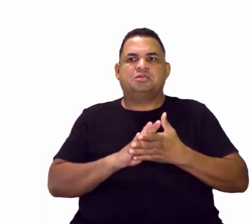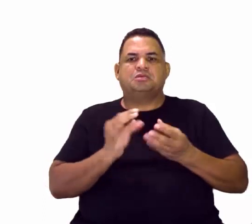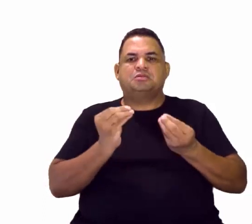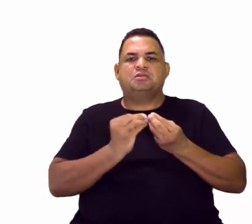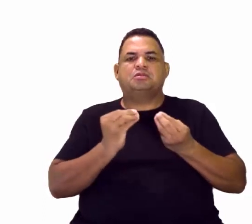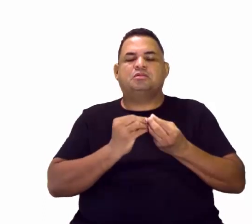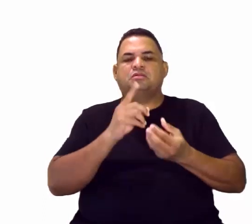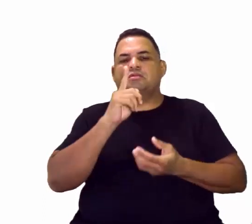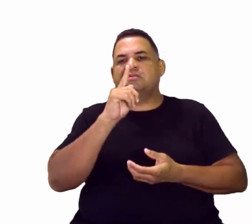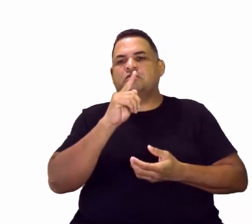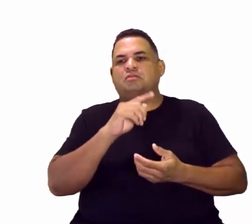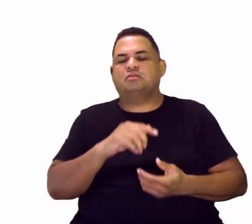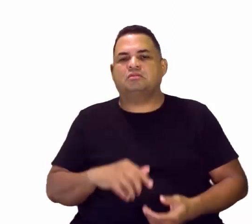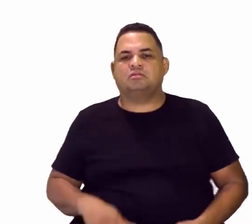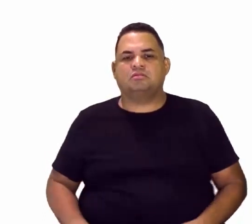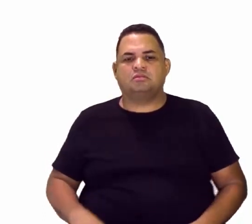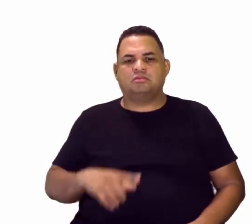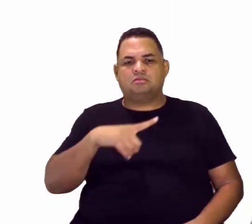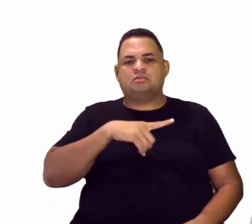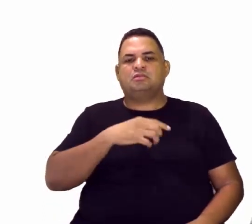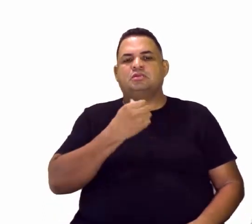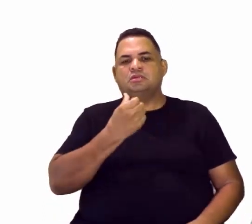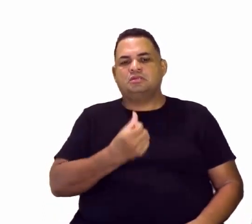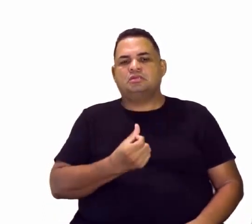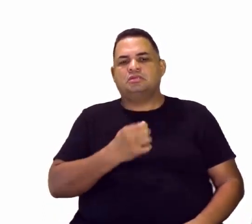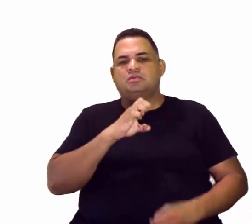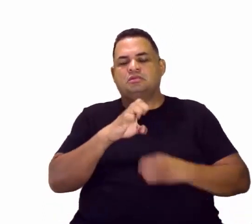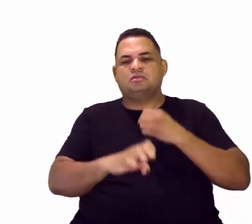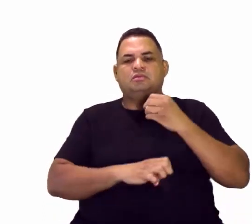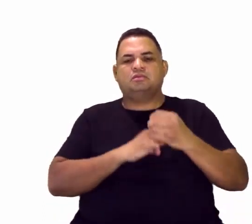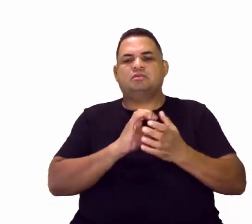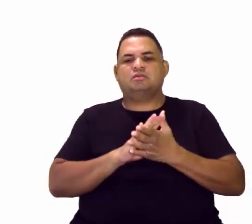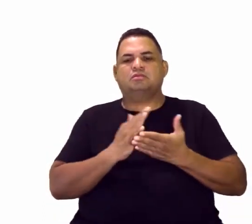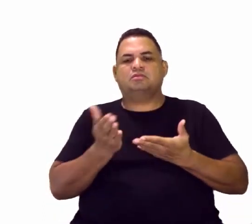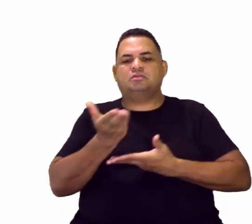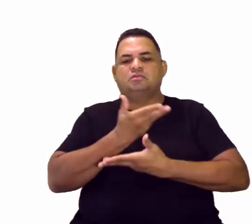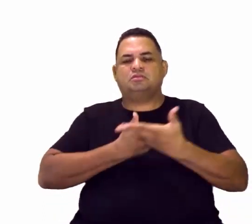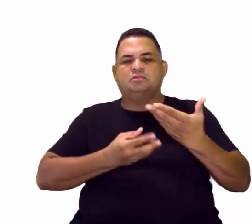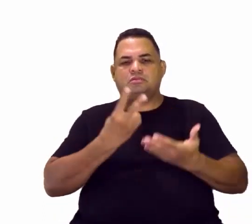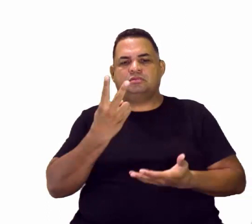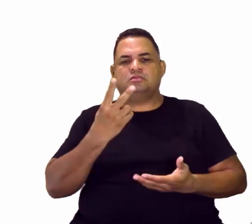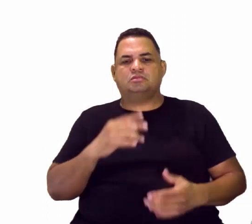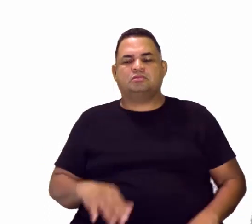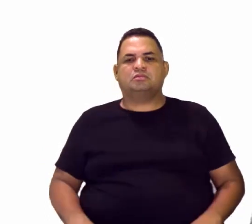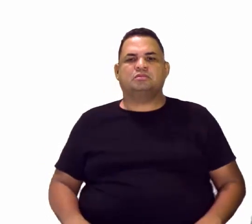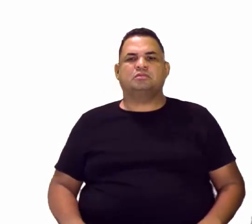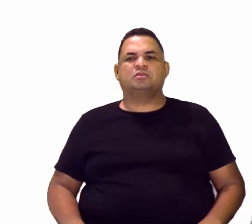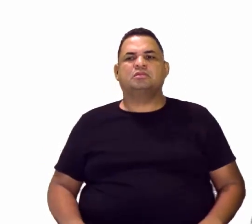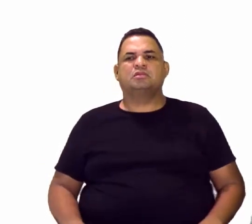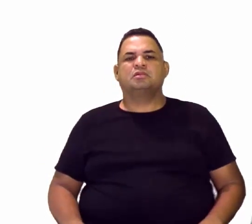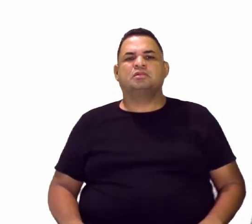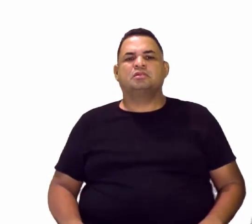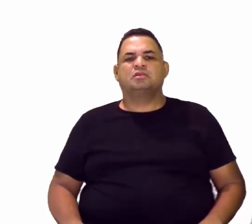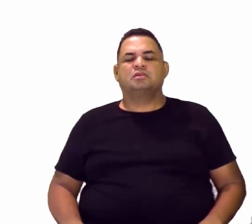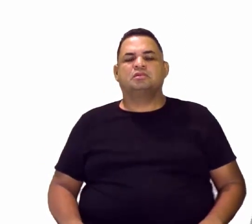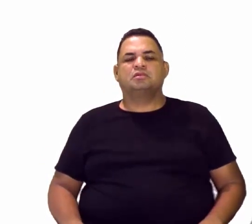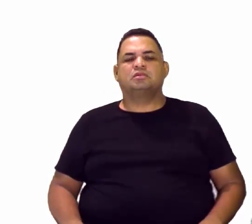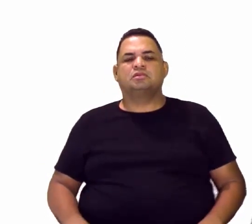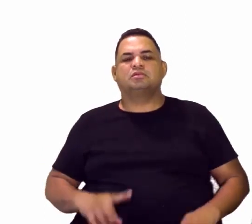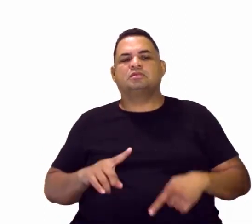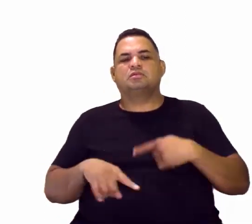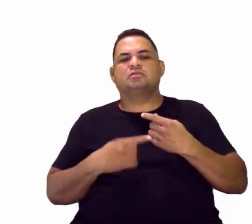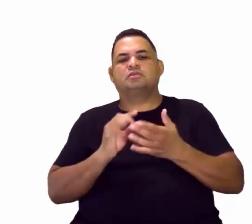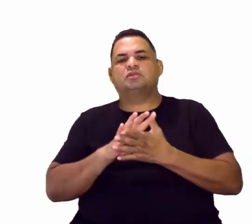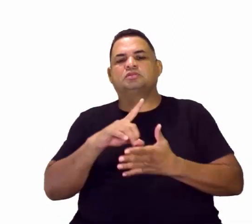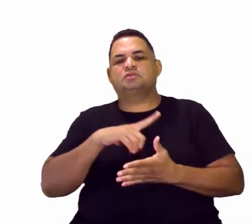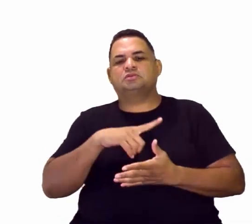ver, onde o oxigênio tem 6 elétrons na última camada e só compartilha 2, sobra par de elétrons. Aí gera uma